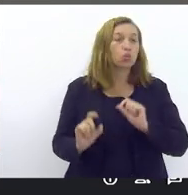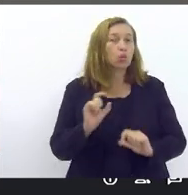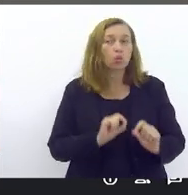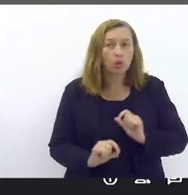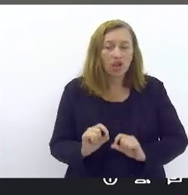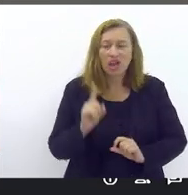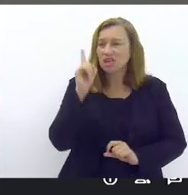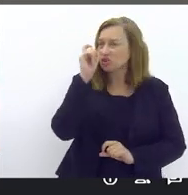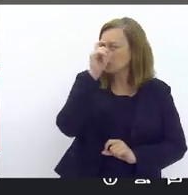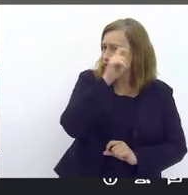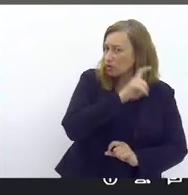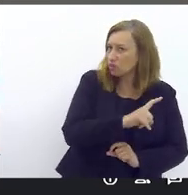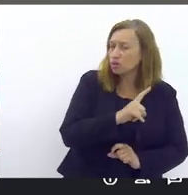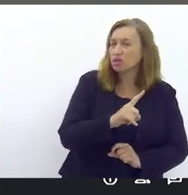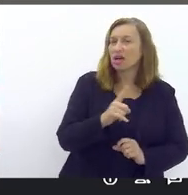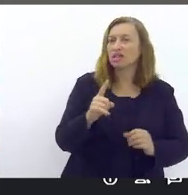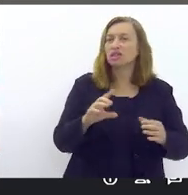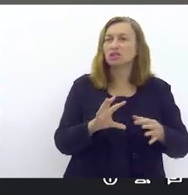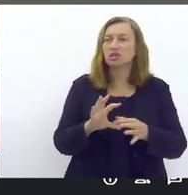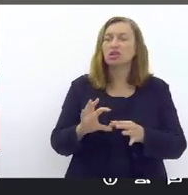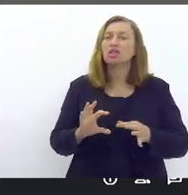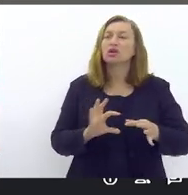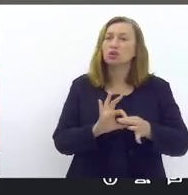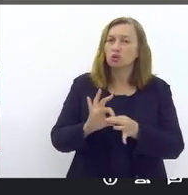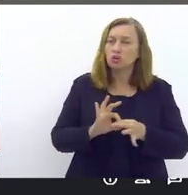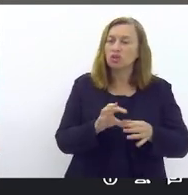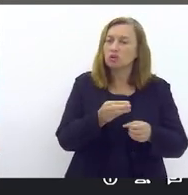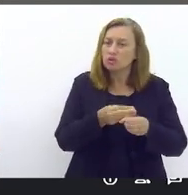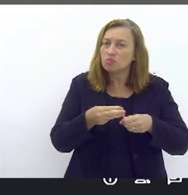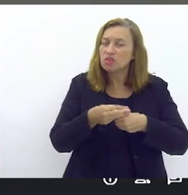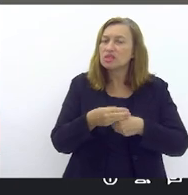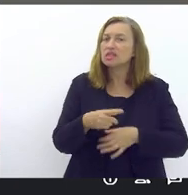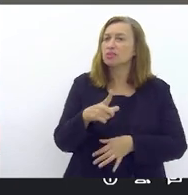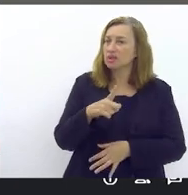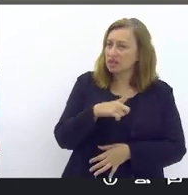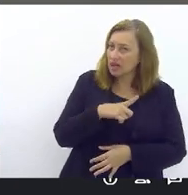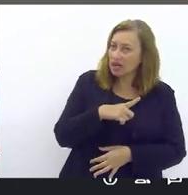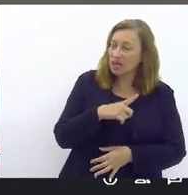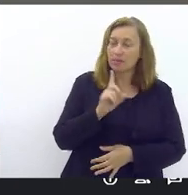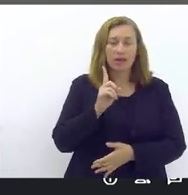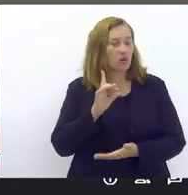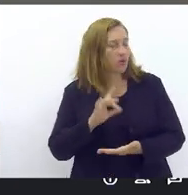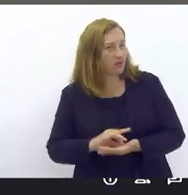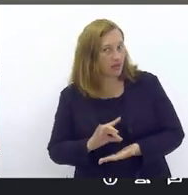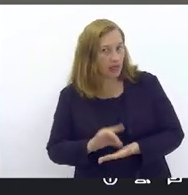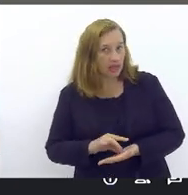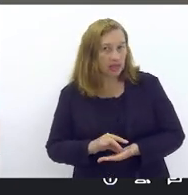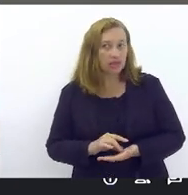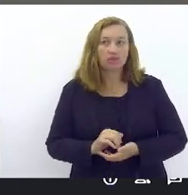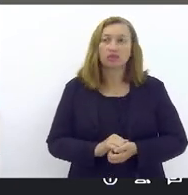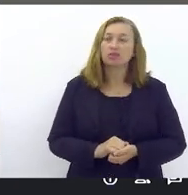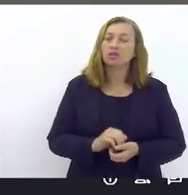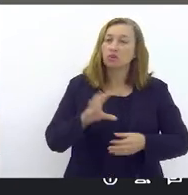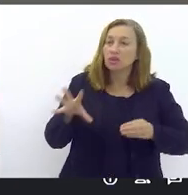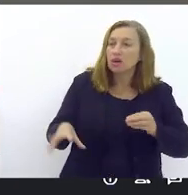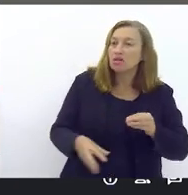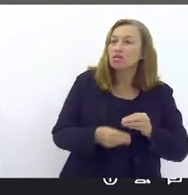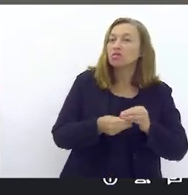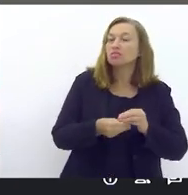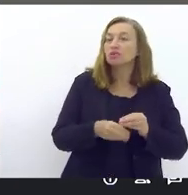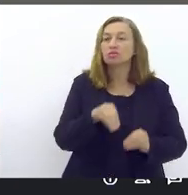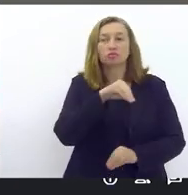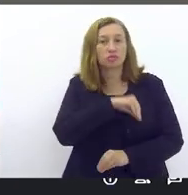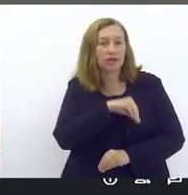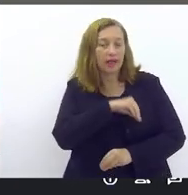a dificuldade que os municípios dizem ter, e que não é verdade, pela implantação do